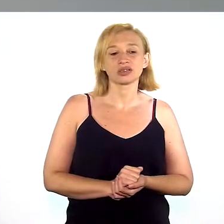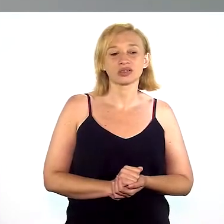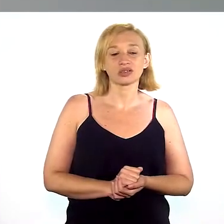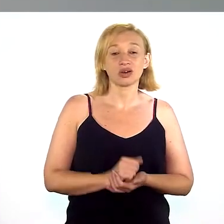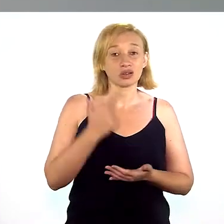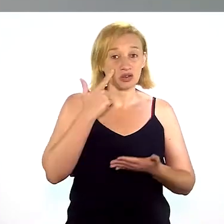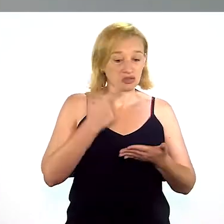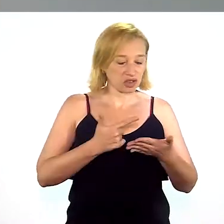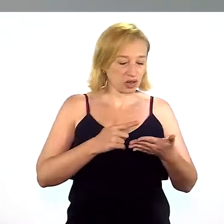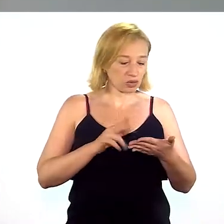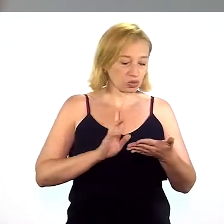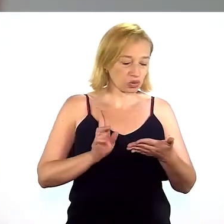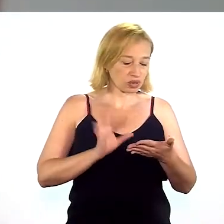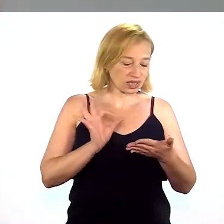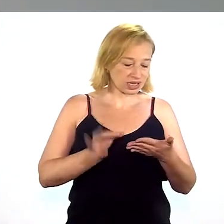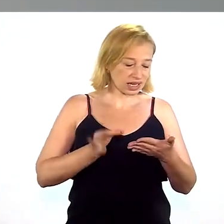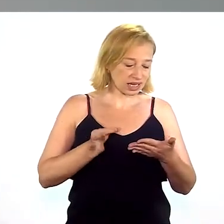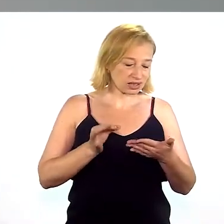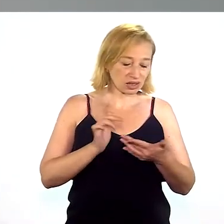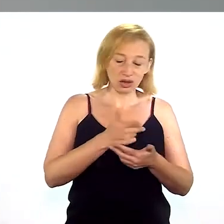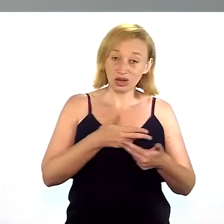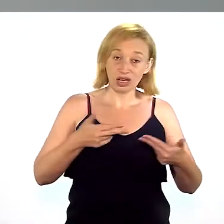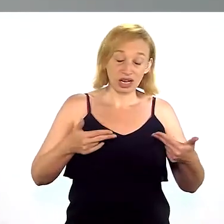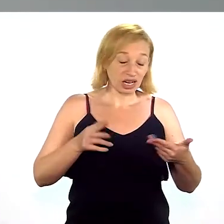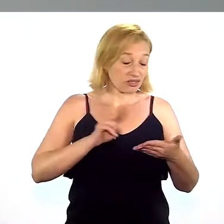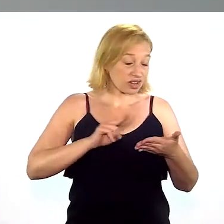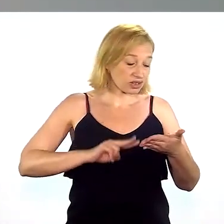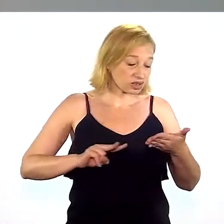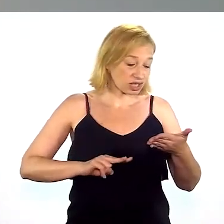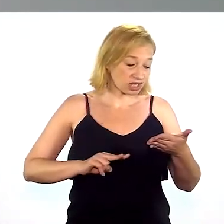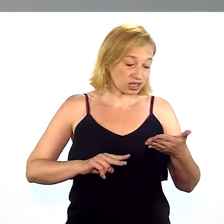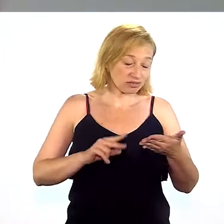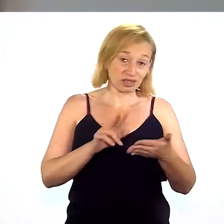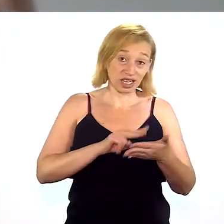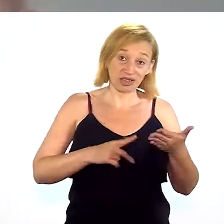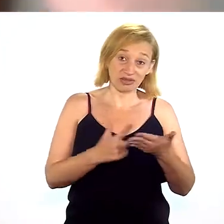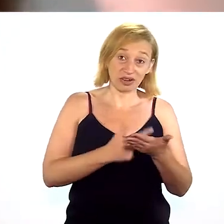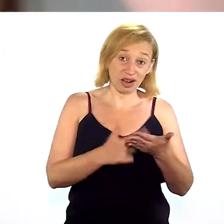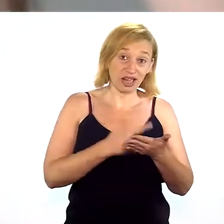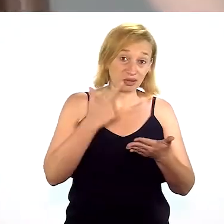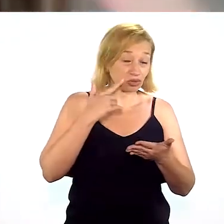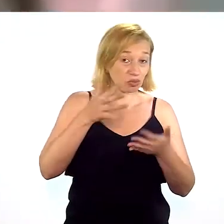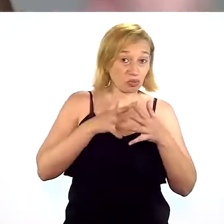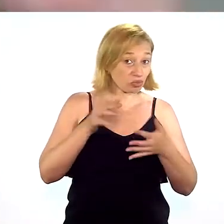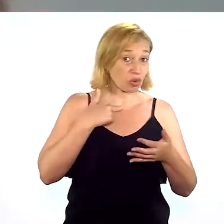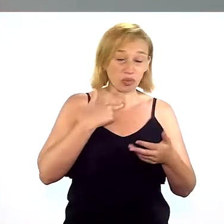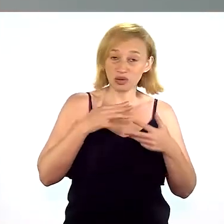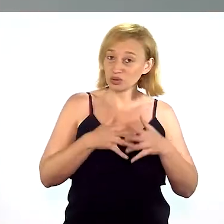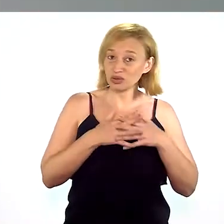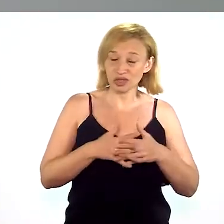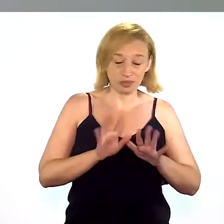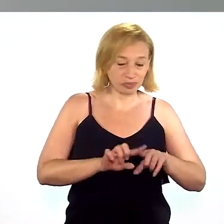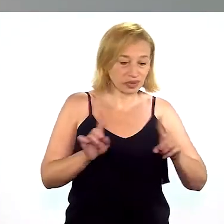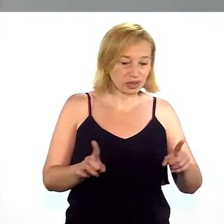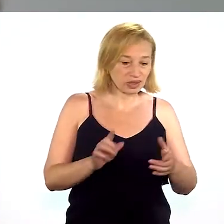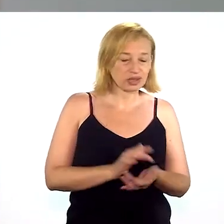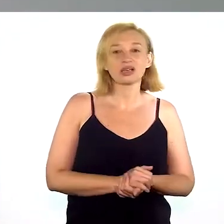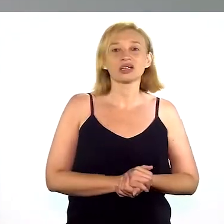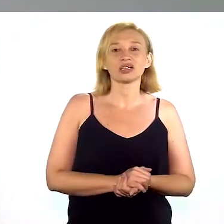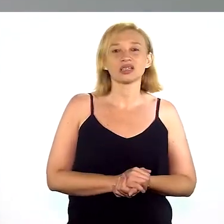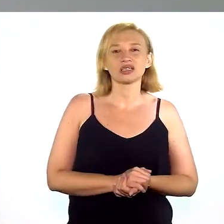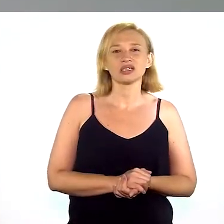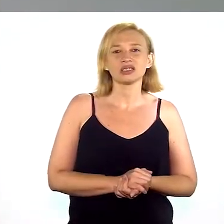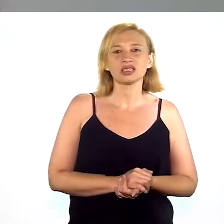principal, eu vou até conferir se o nome dela é Kia mesmo, porque a gente lê tantos livros aqui, assim, tantos livros que a gente pode esquecer. Mas o que mais me identifica com a